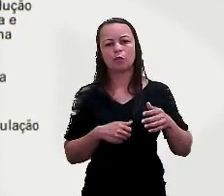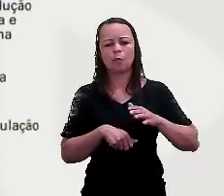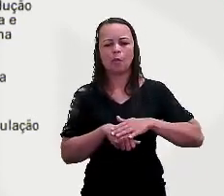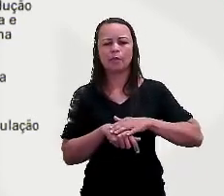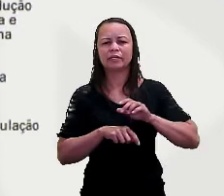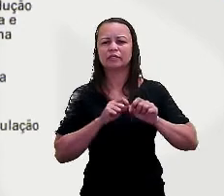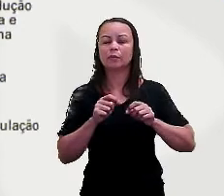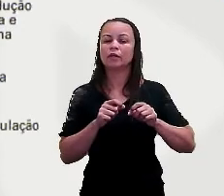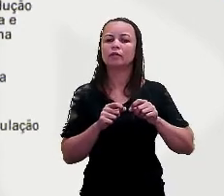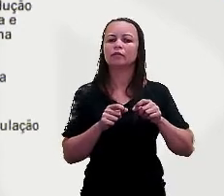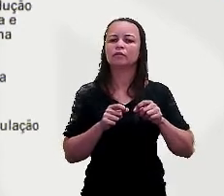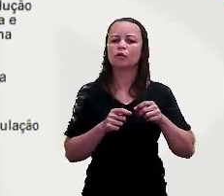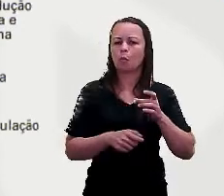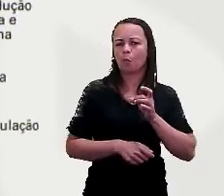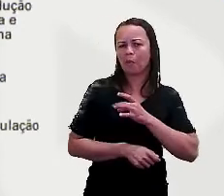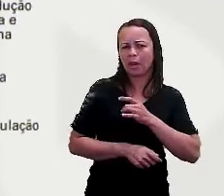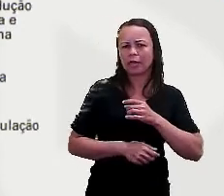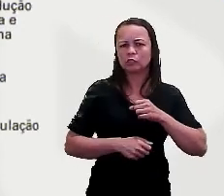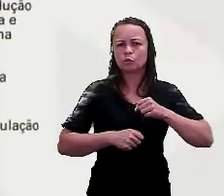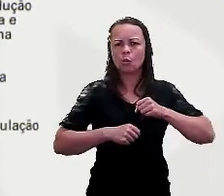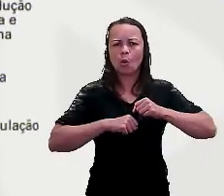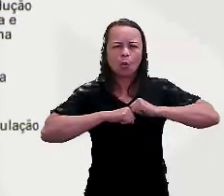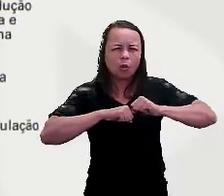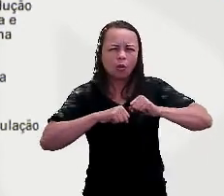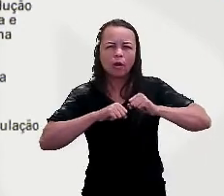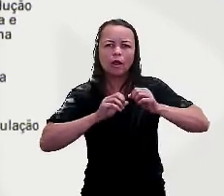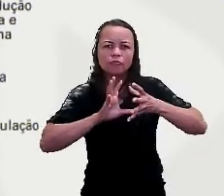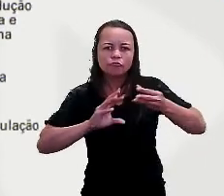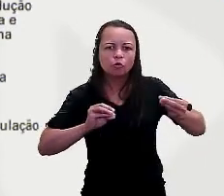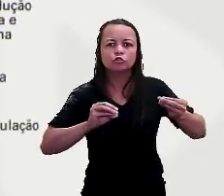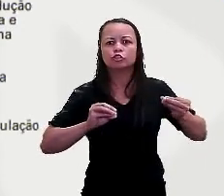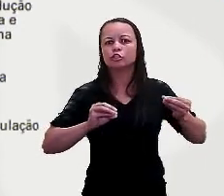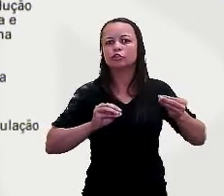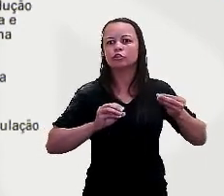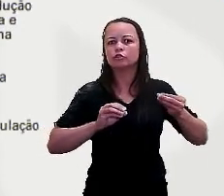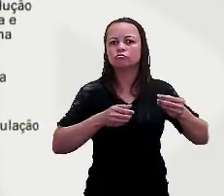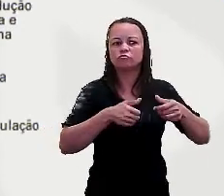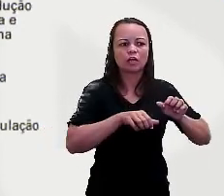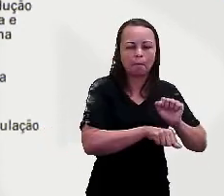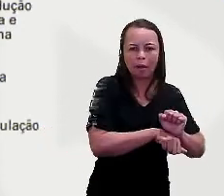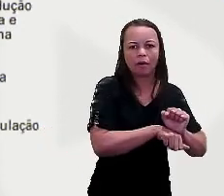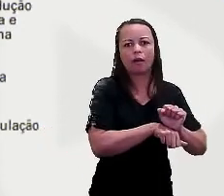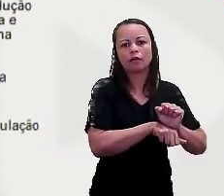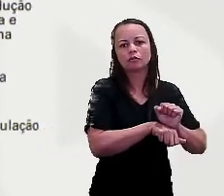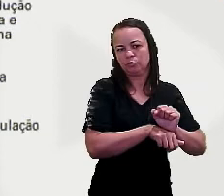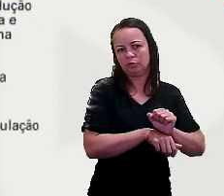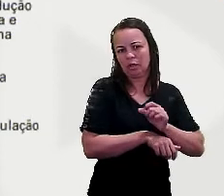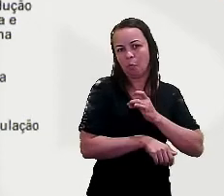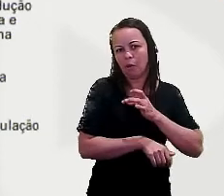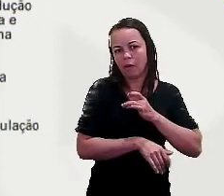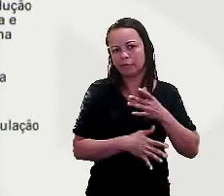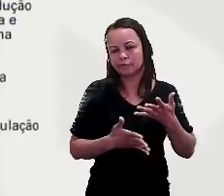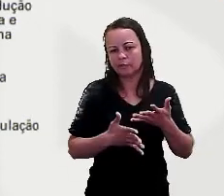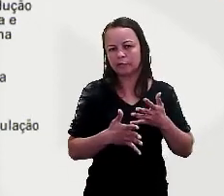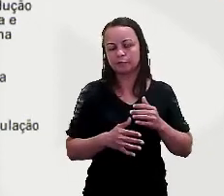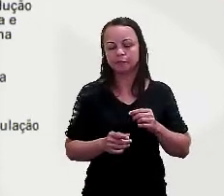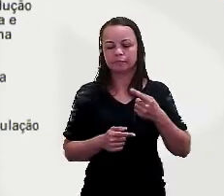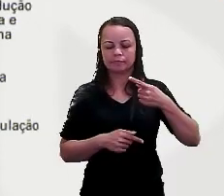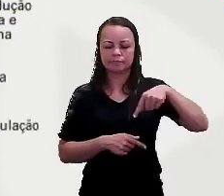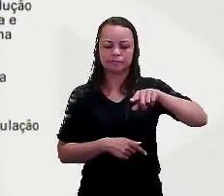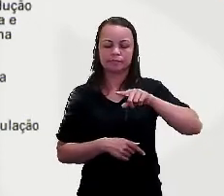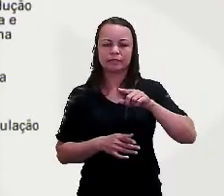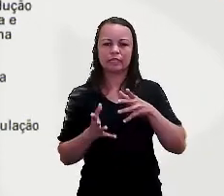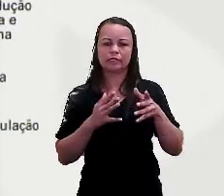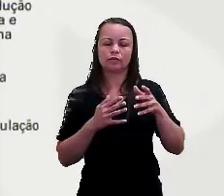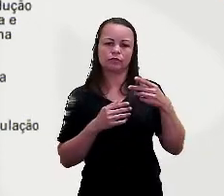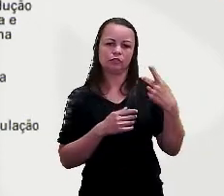ver com o quê? Com medo. Correr, fugir, ficar parado. Então isso tem a ver com o quê? Com esse sistema nervoso que a gente chama de